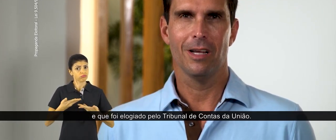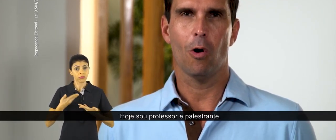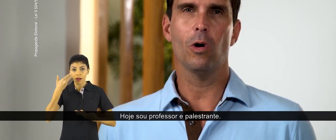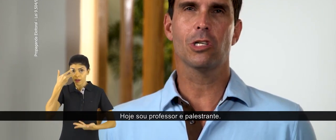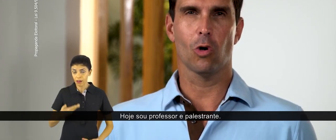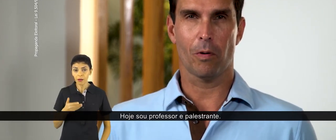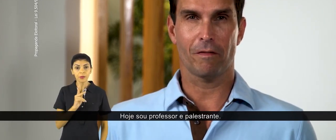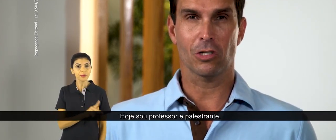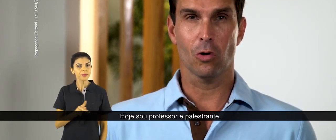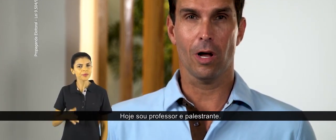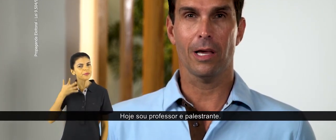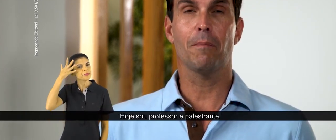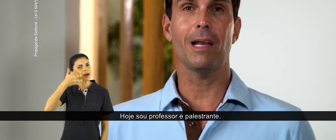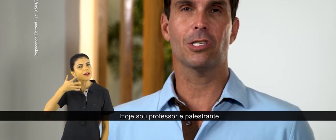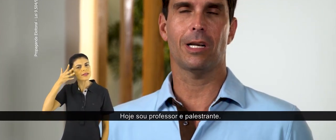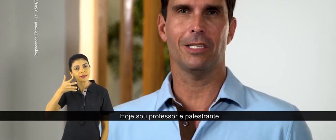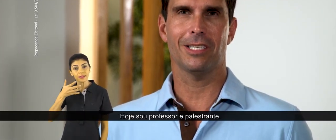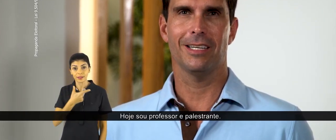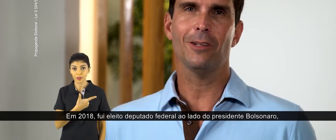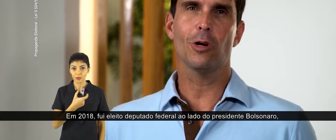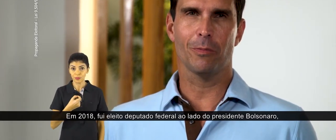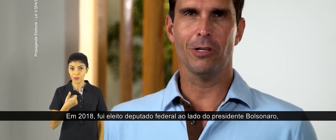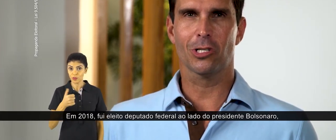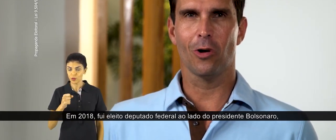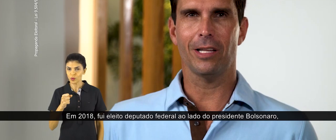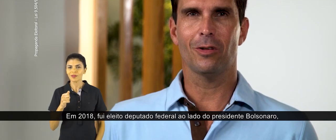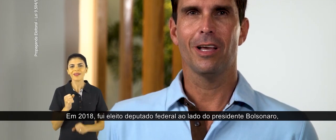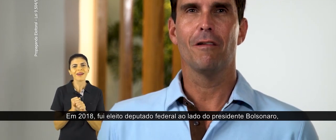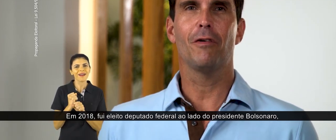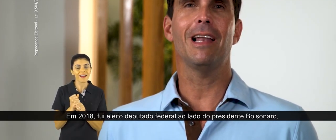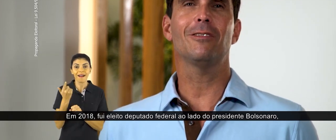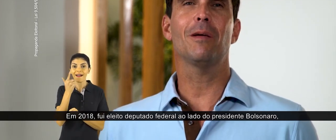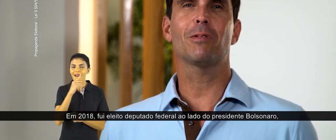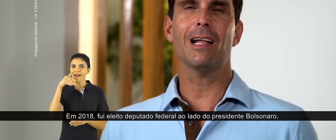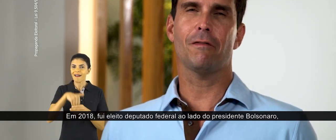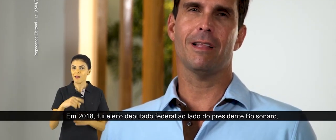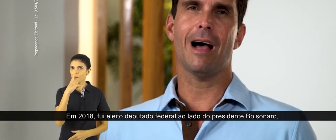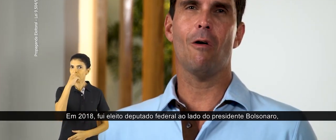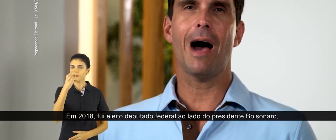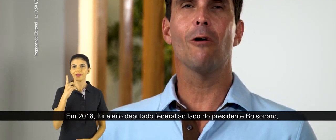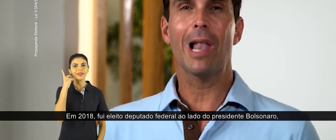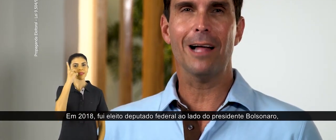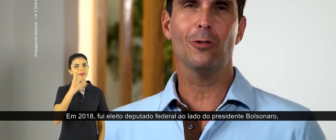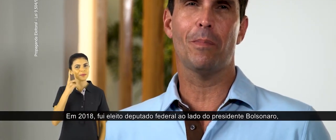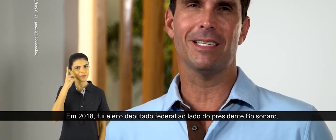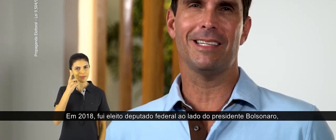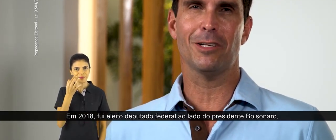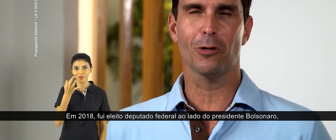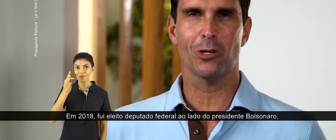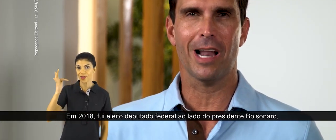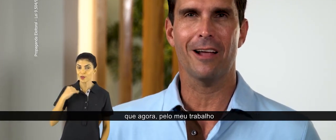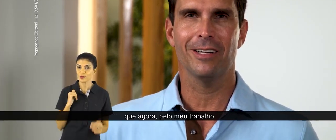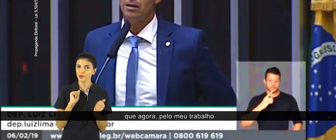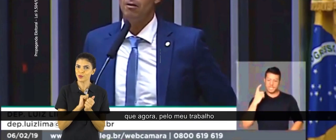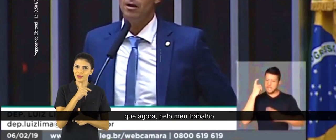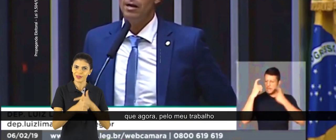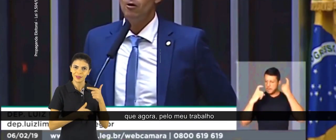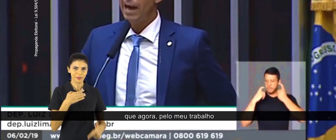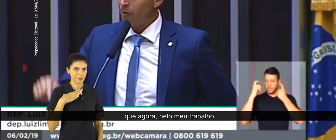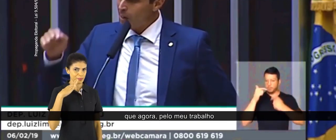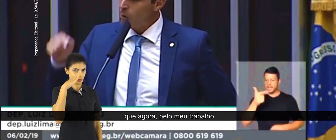União. Hoje sou professor e palestrante. Em 2018, fui eleito deputado federal ao lado do presidente Bolsonaro,